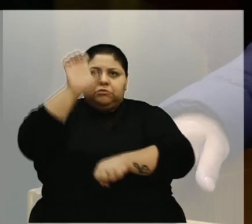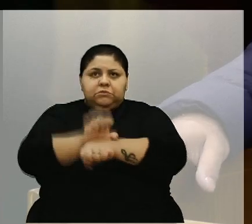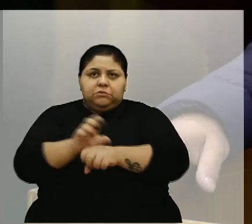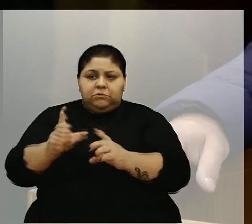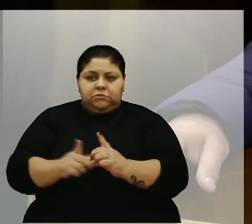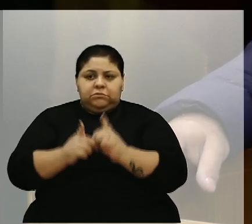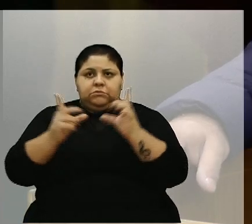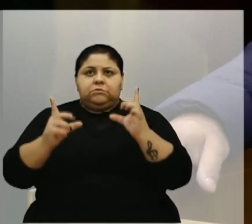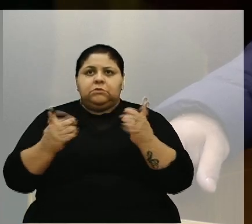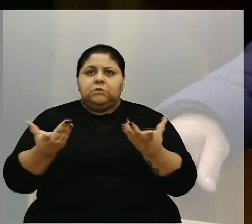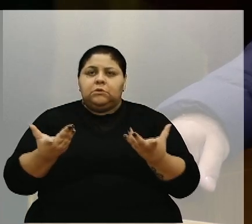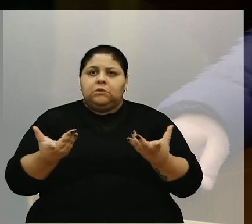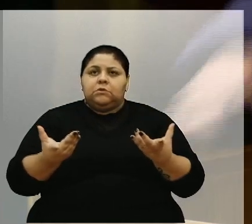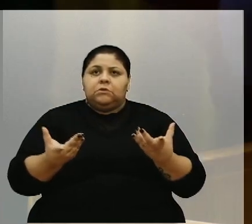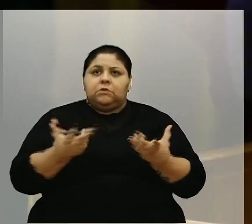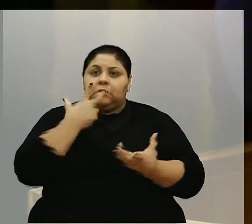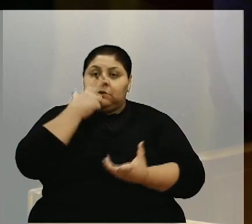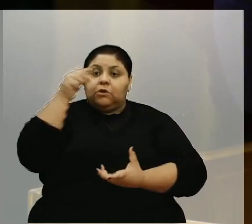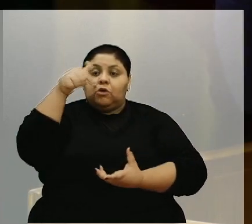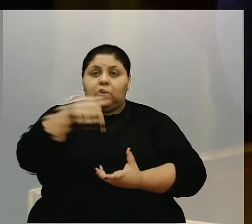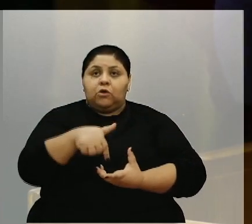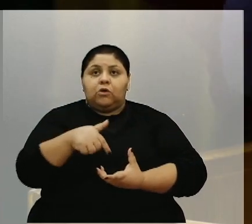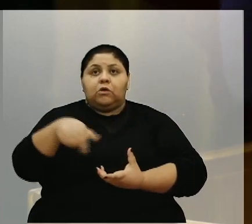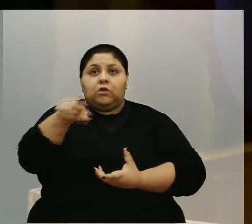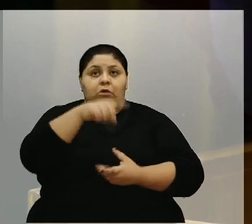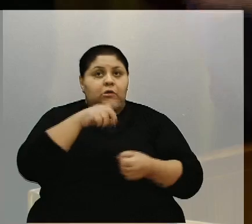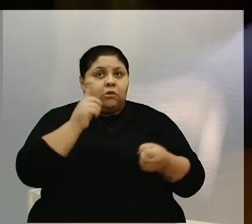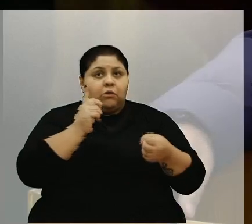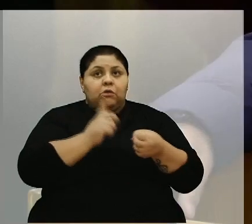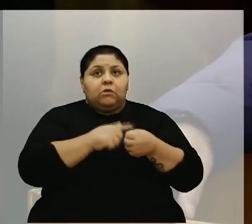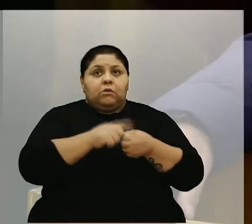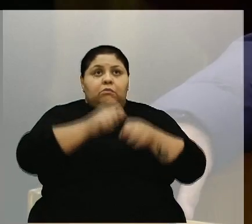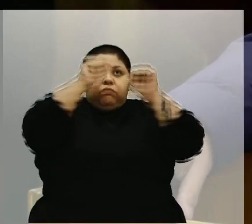de direito como o nosso. Que a nossa cidade seja